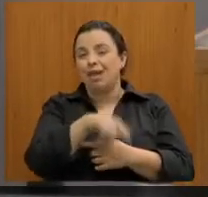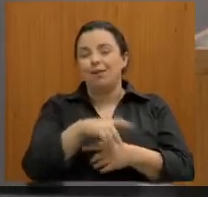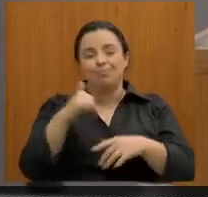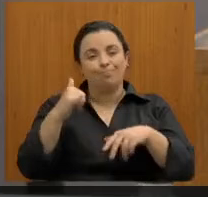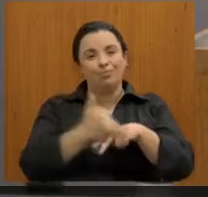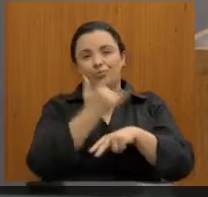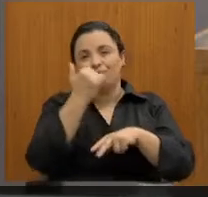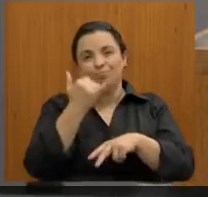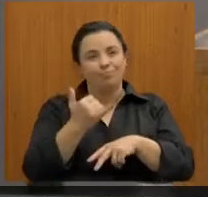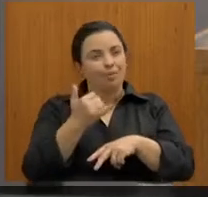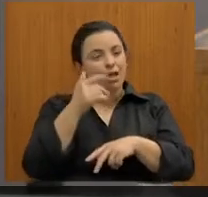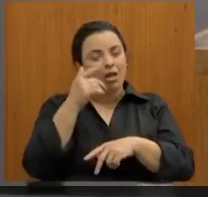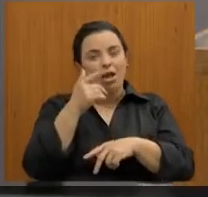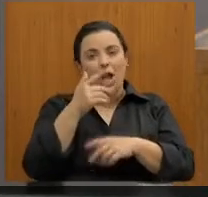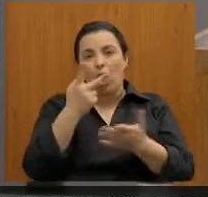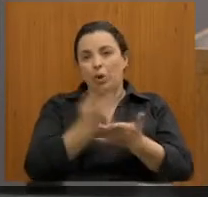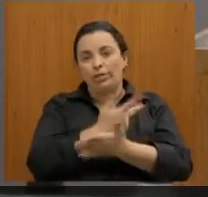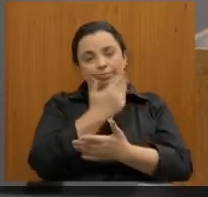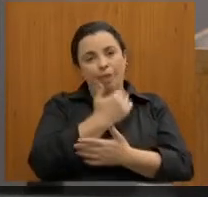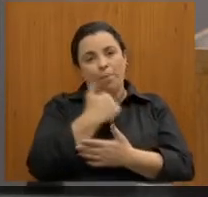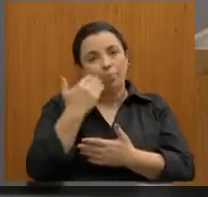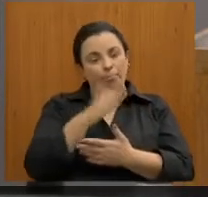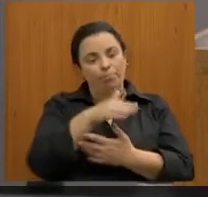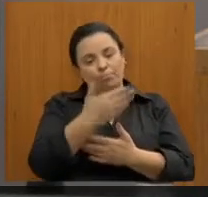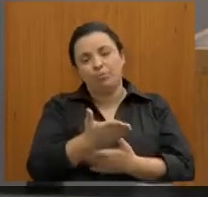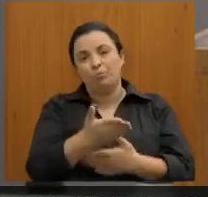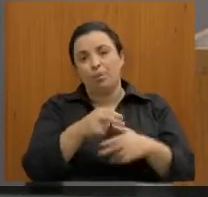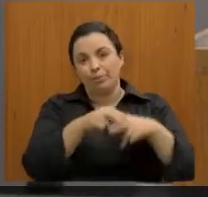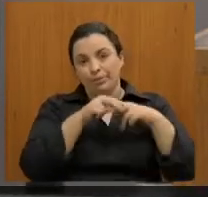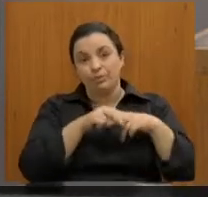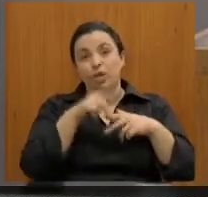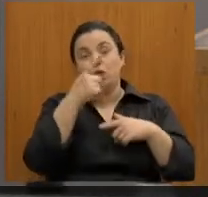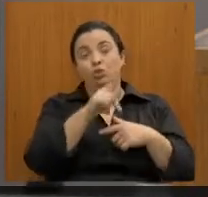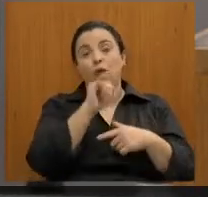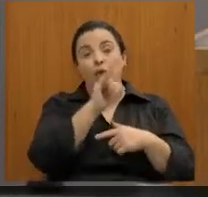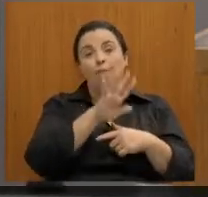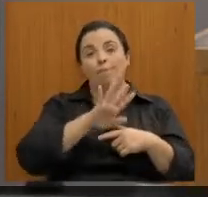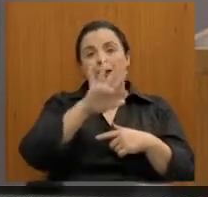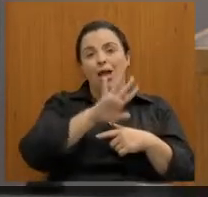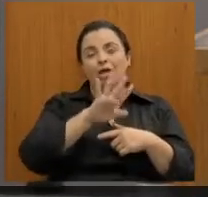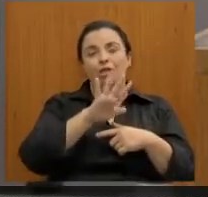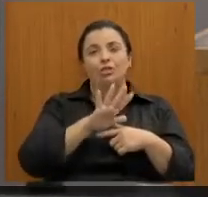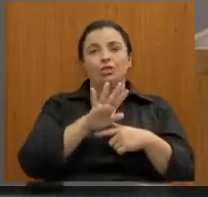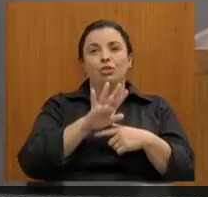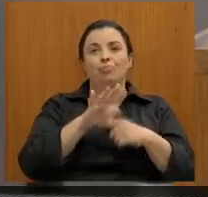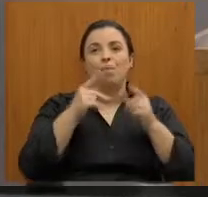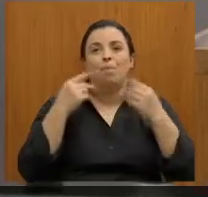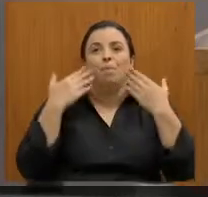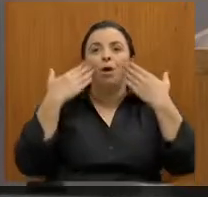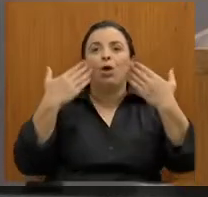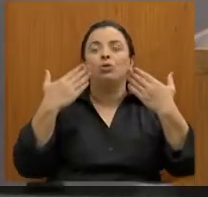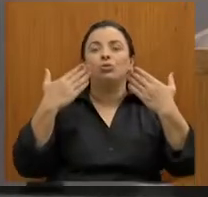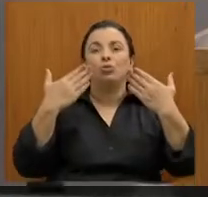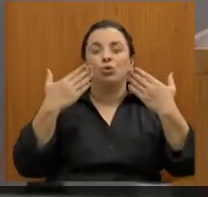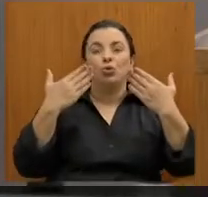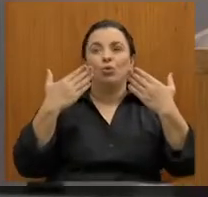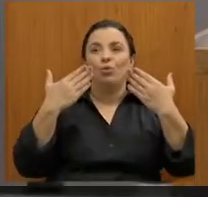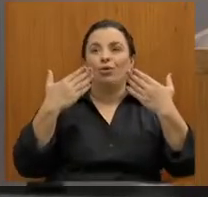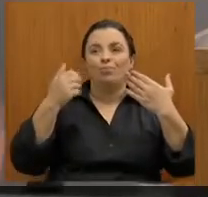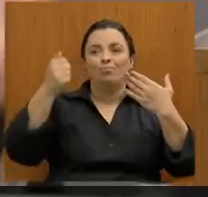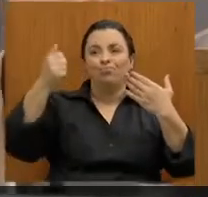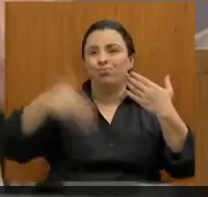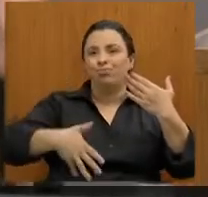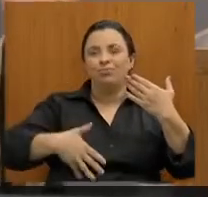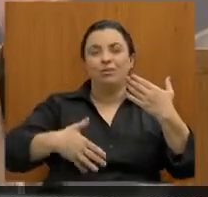ela foi na verdade é teve a imagem dela abalada denegrida né e o